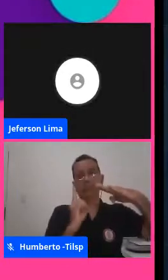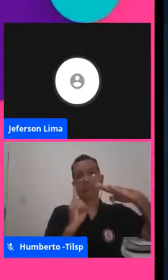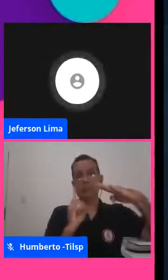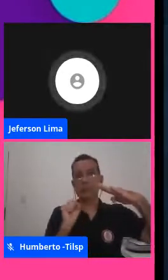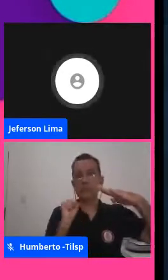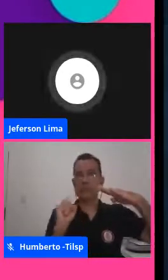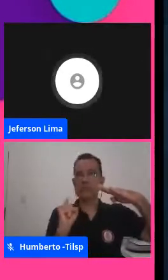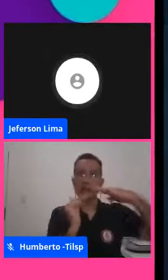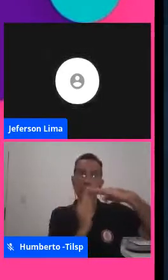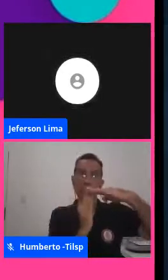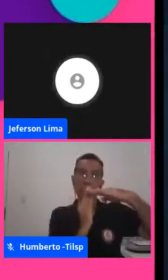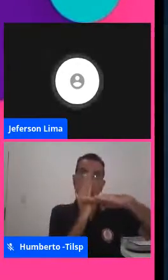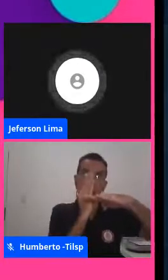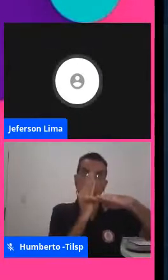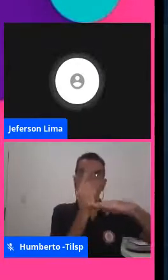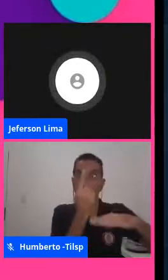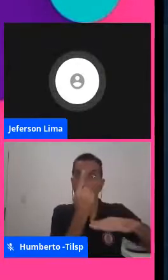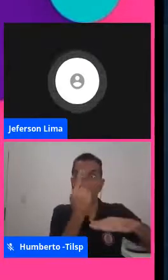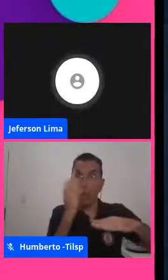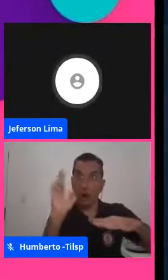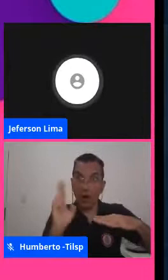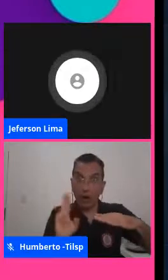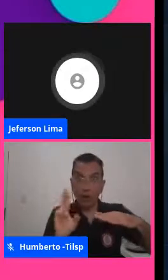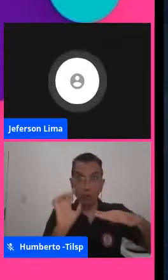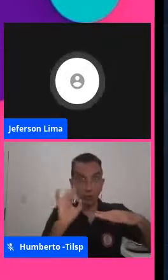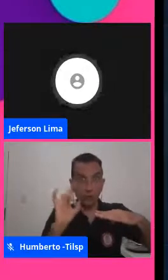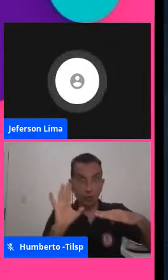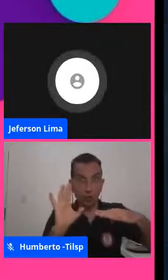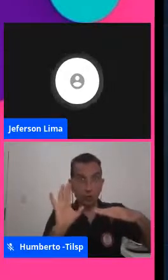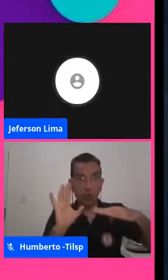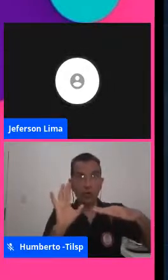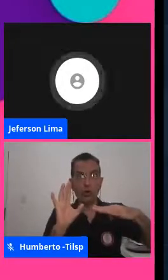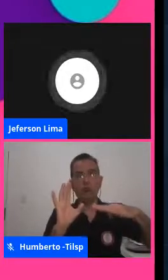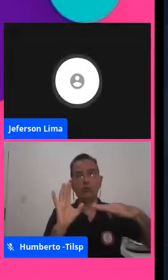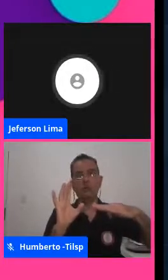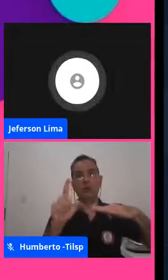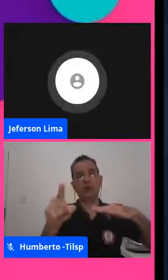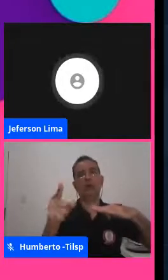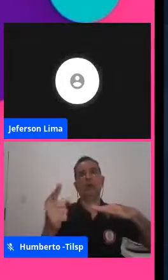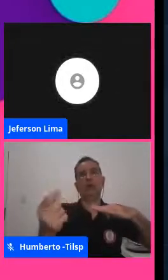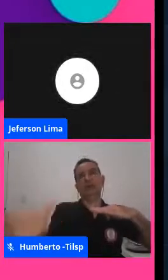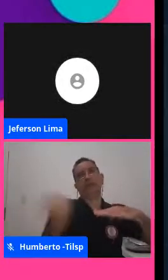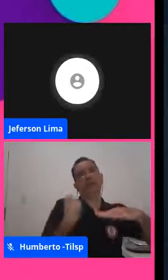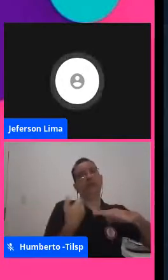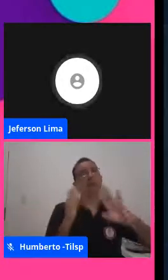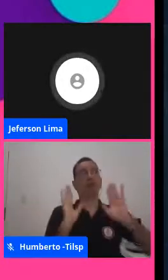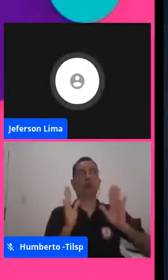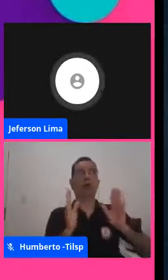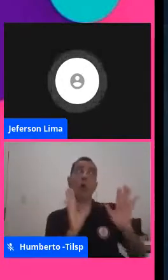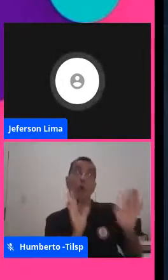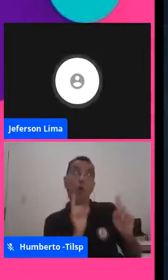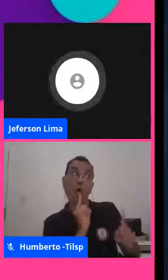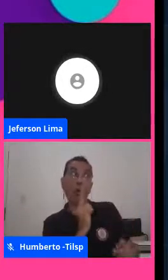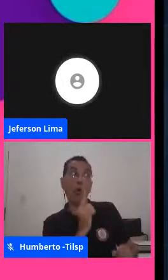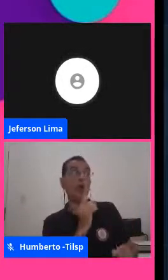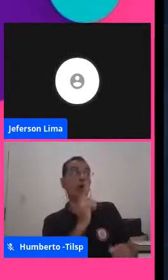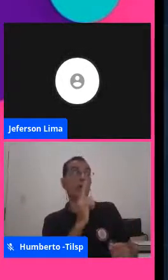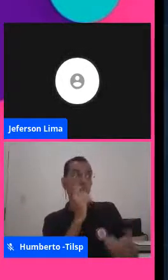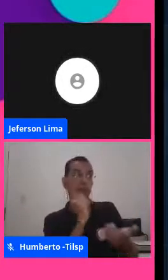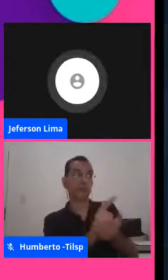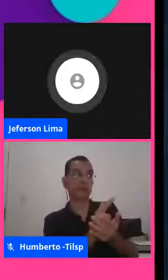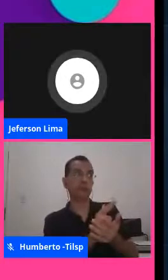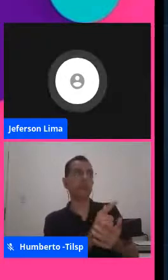em 50% de um real, né, 50 centavos, ele vai te mandar um alerta. Ó, já gastou 50 centavos. É bom você ir lá e desativar seus